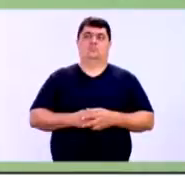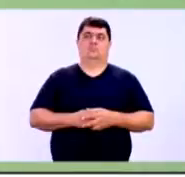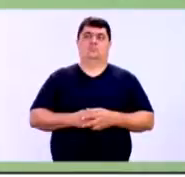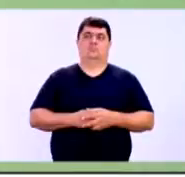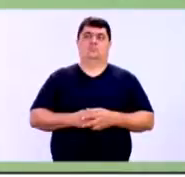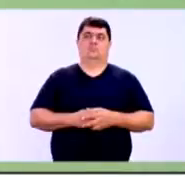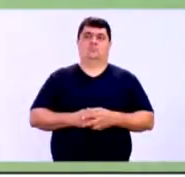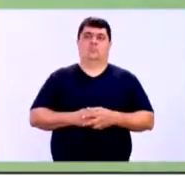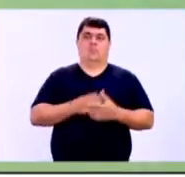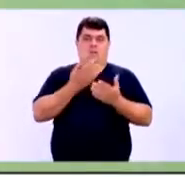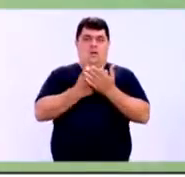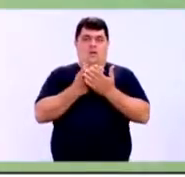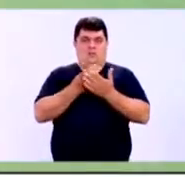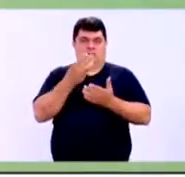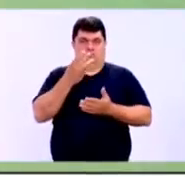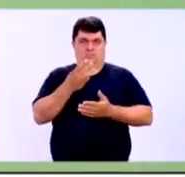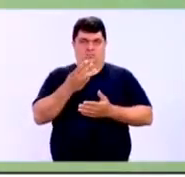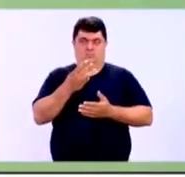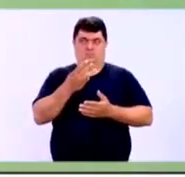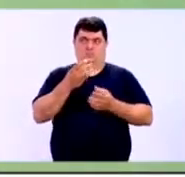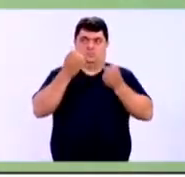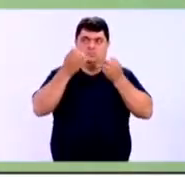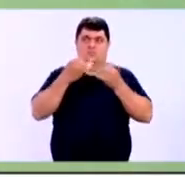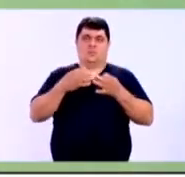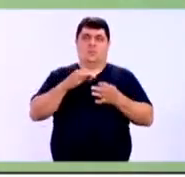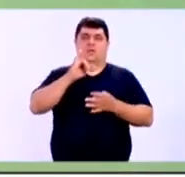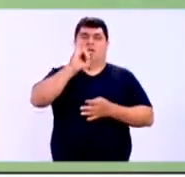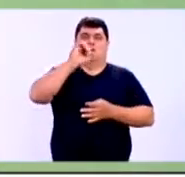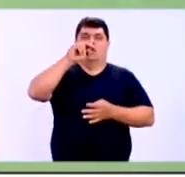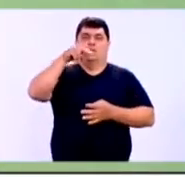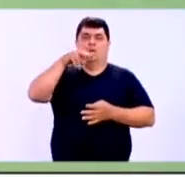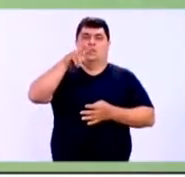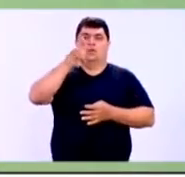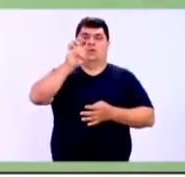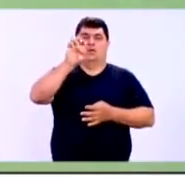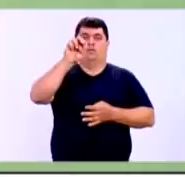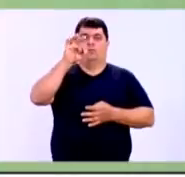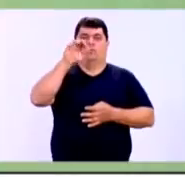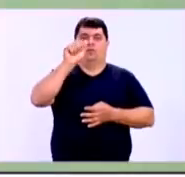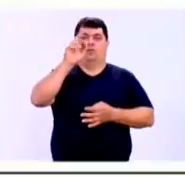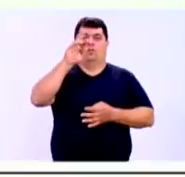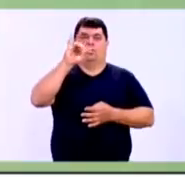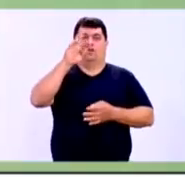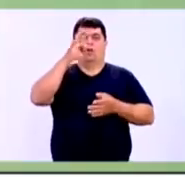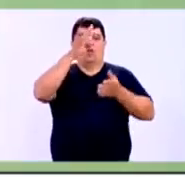Aula número 3 falaremos sobre inventário de materiais.